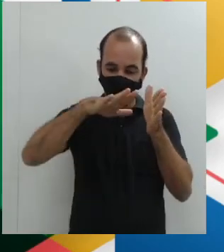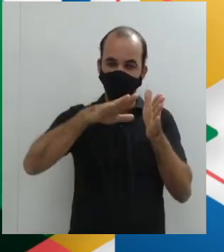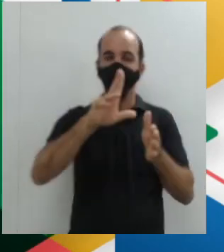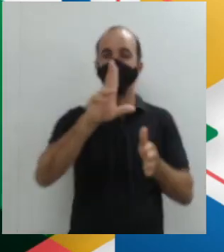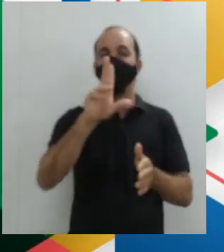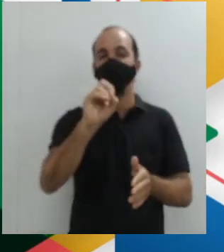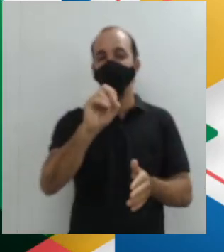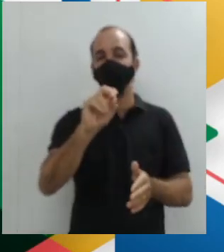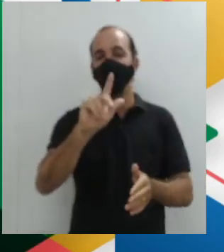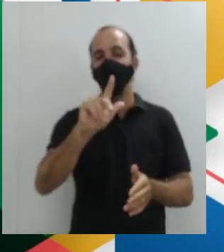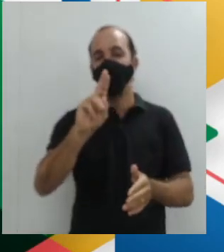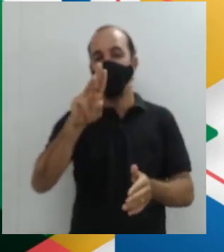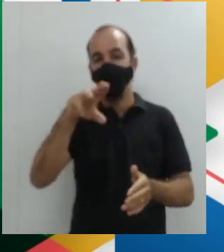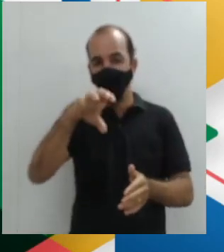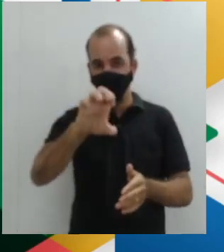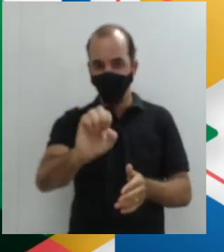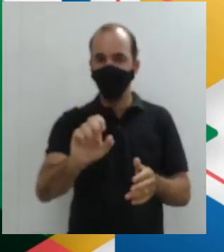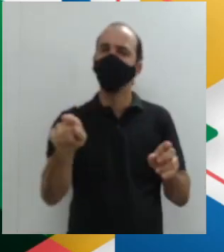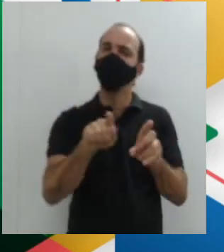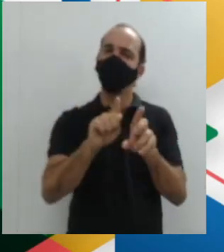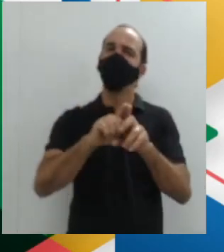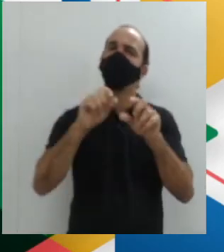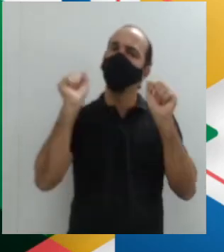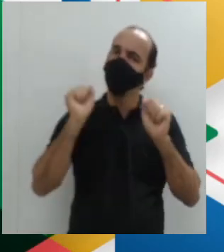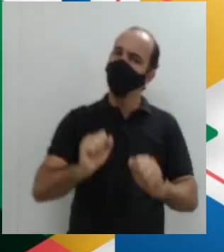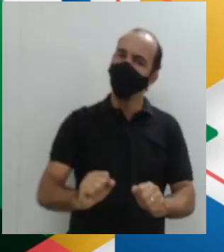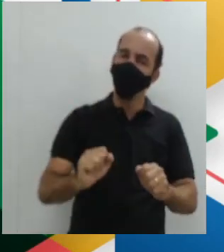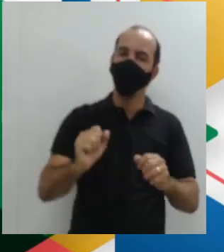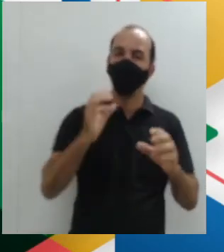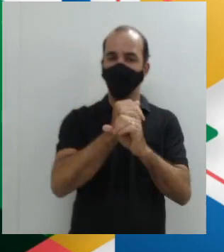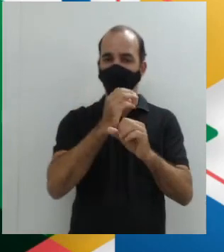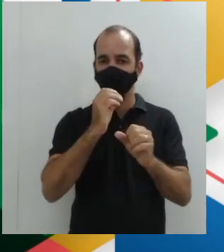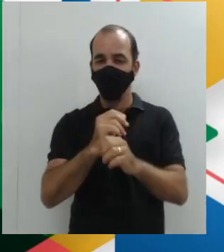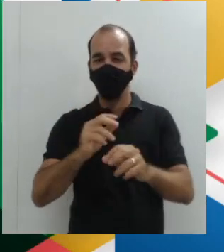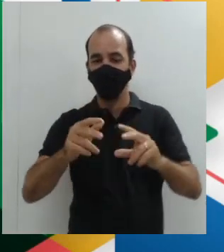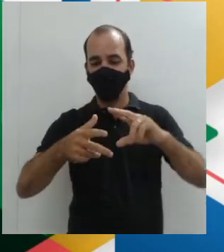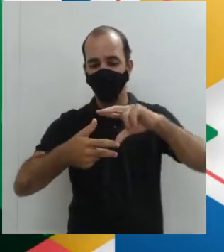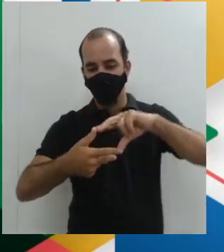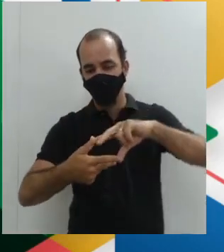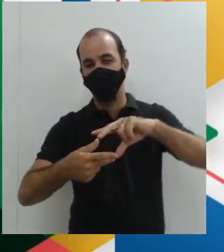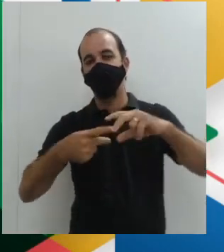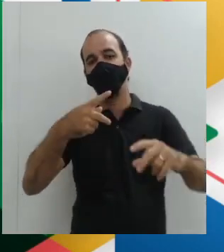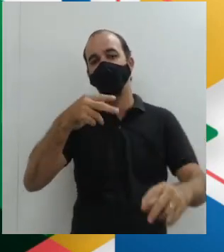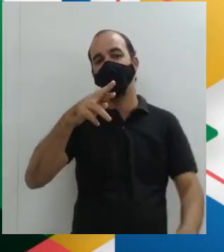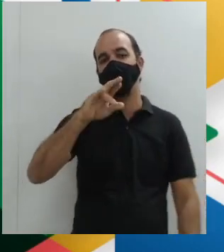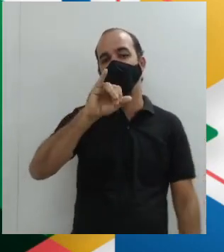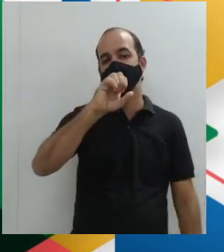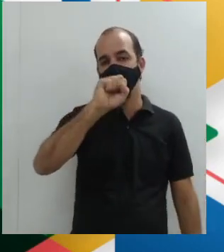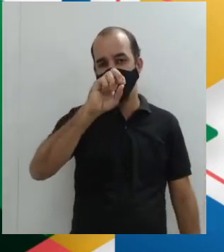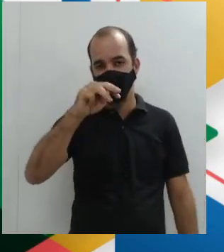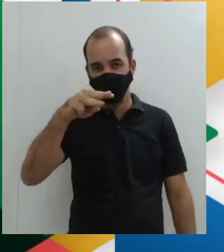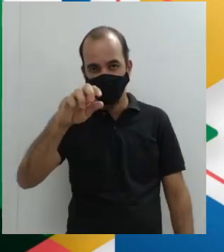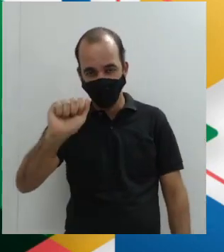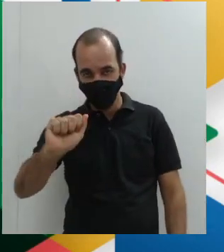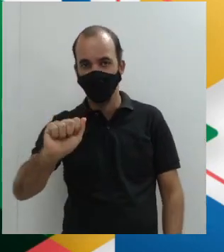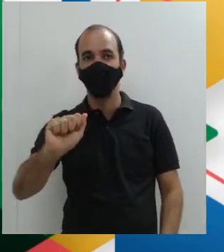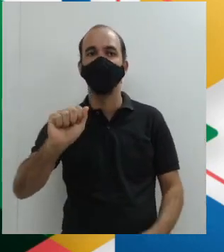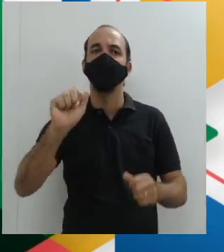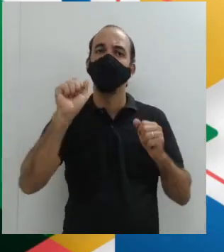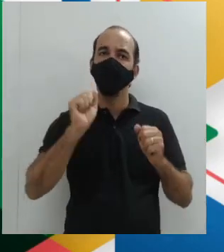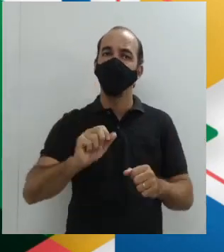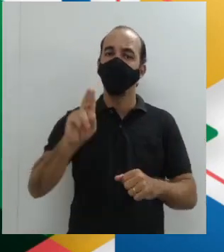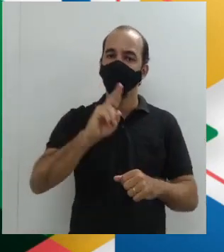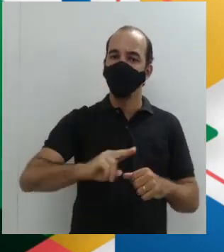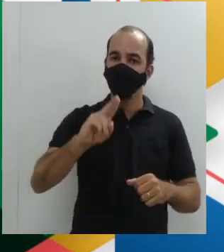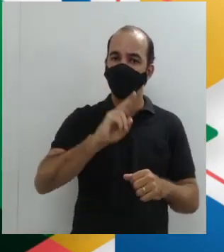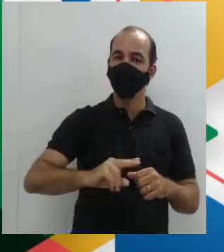a ideia do princípio de Cavalieri para estender esse conceito de volume, beleza? Então, para qualquer prisma, não só